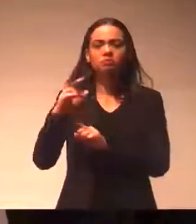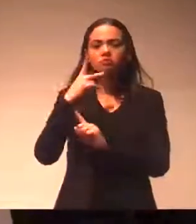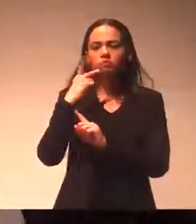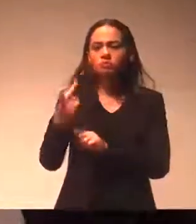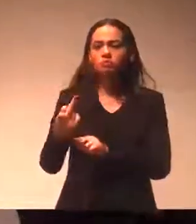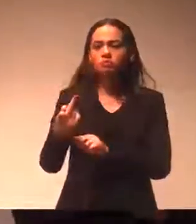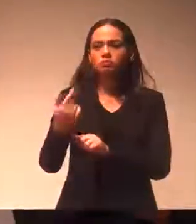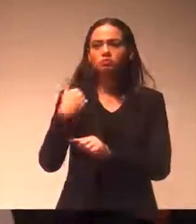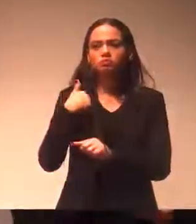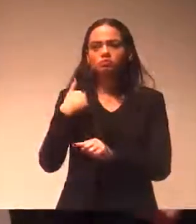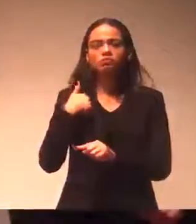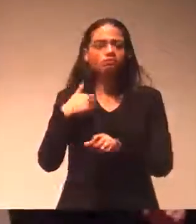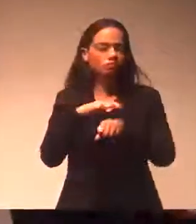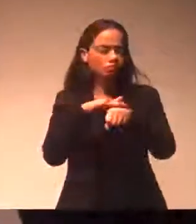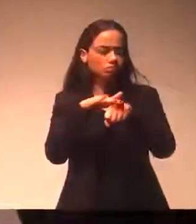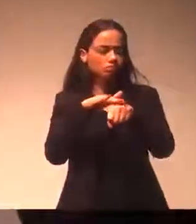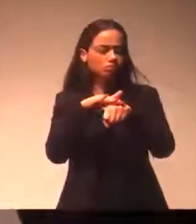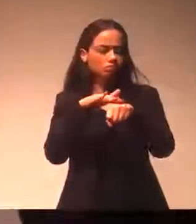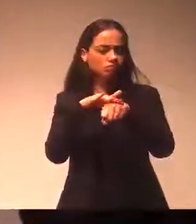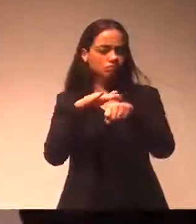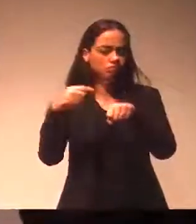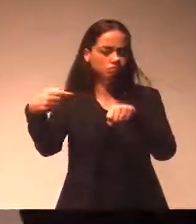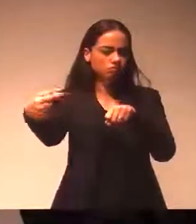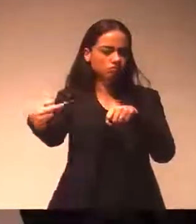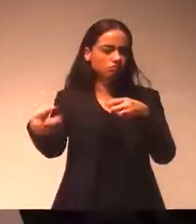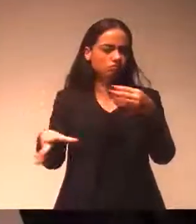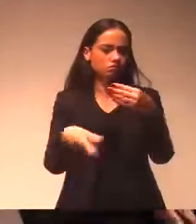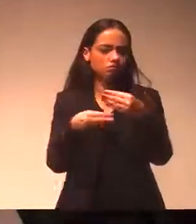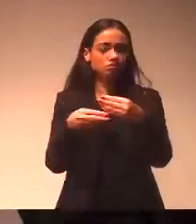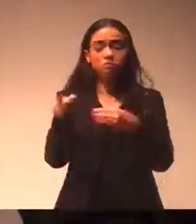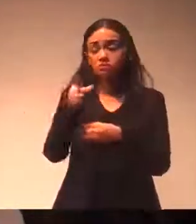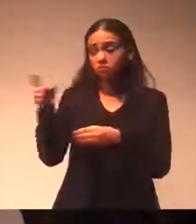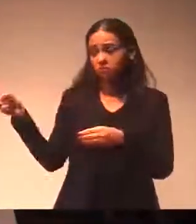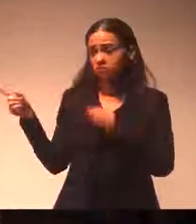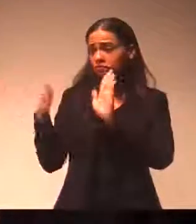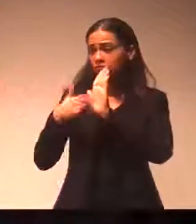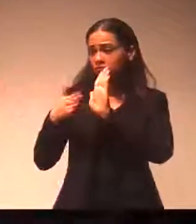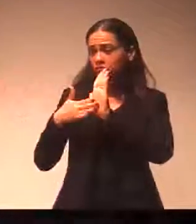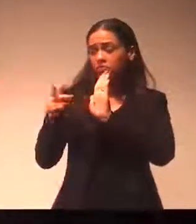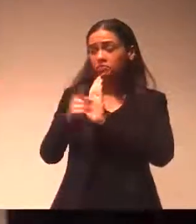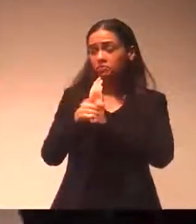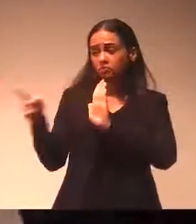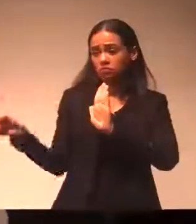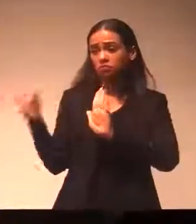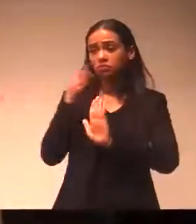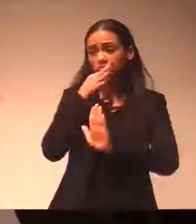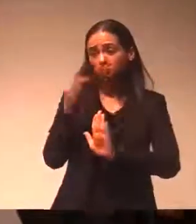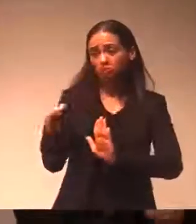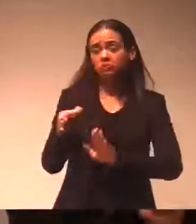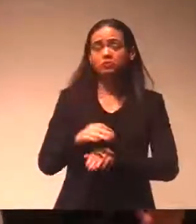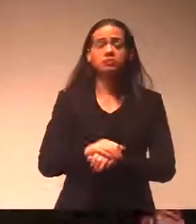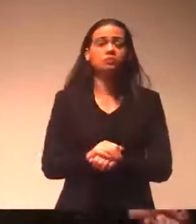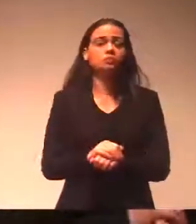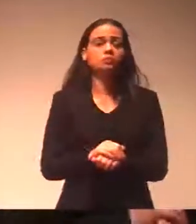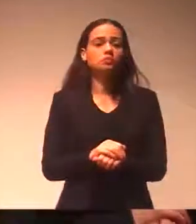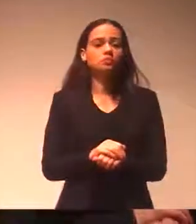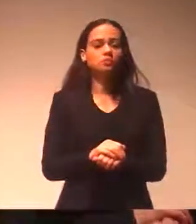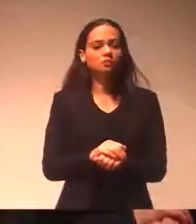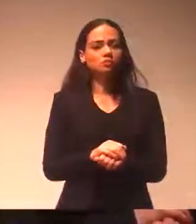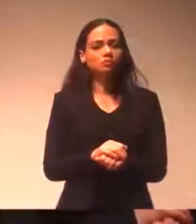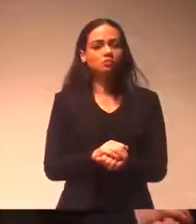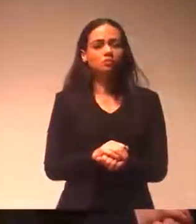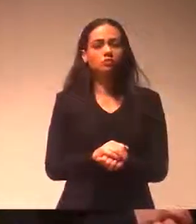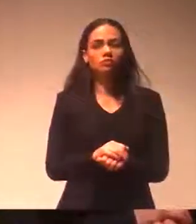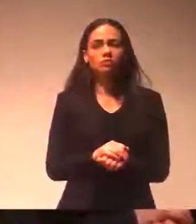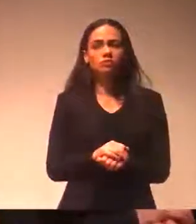com ele, e deixo aqui como proposta para os vereadores como uma solução intermediária. Eu não acho que as representações